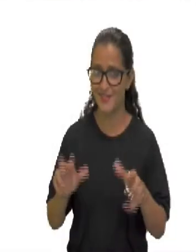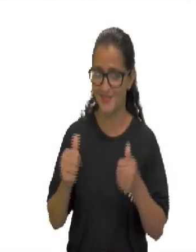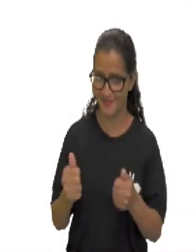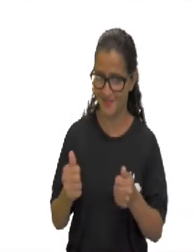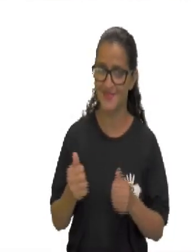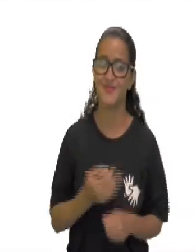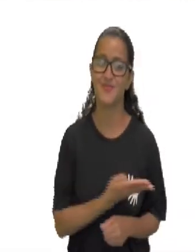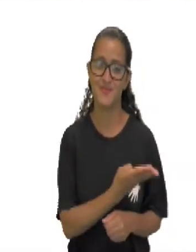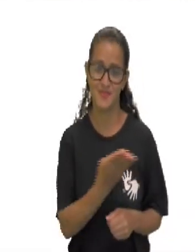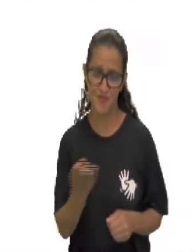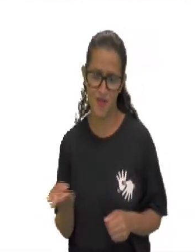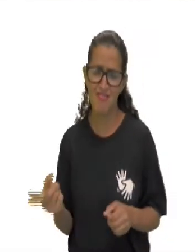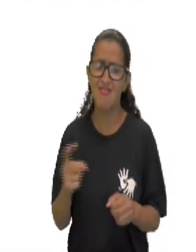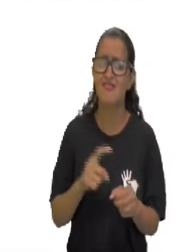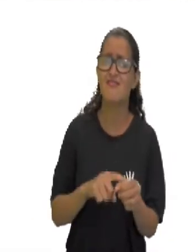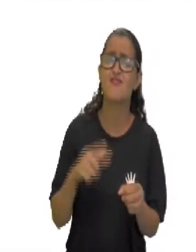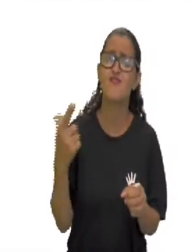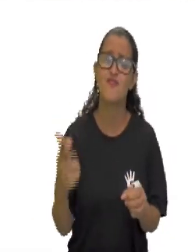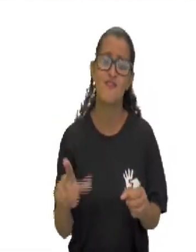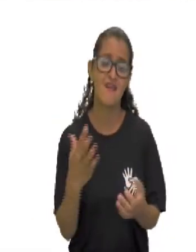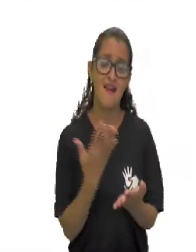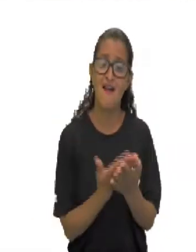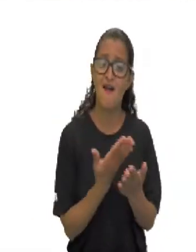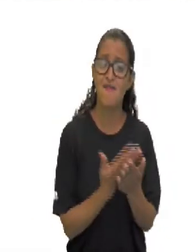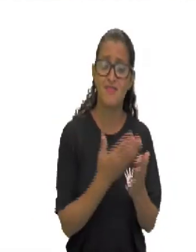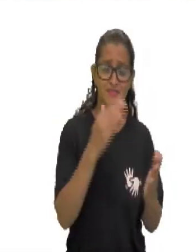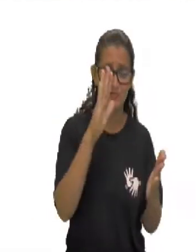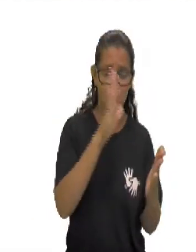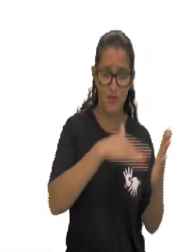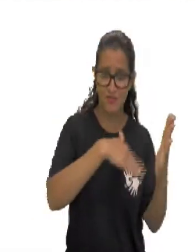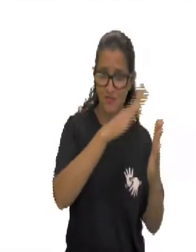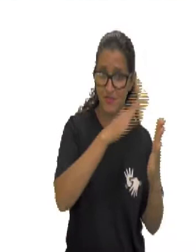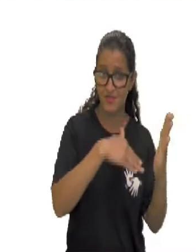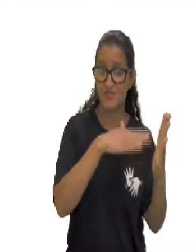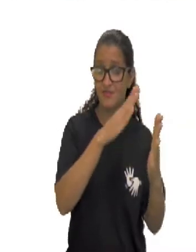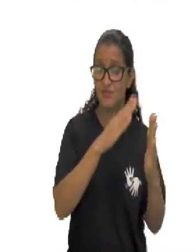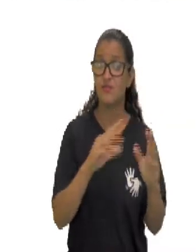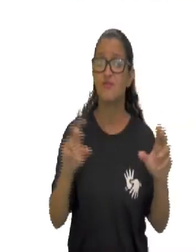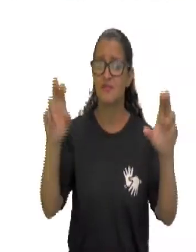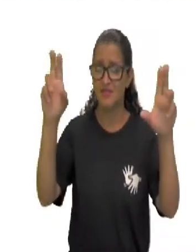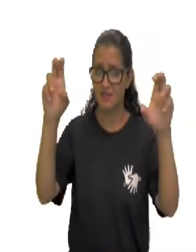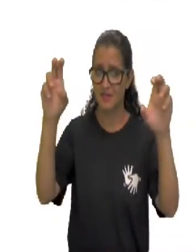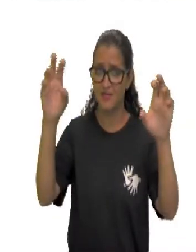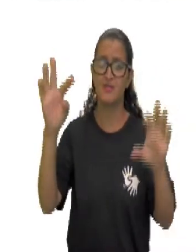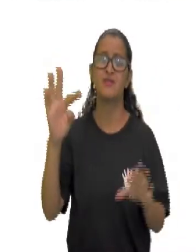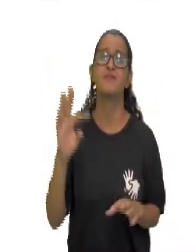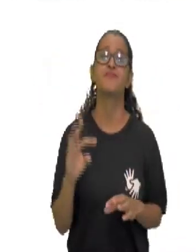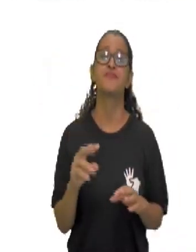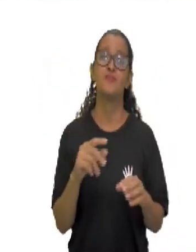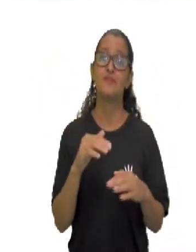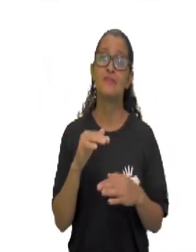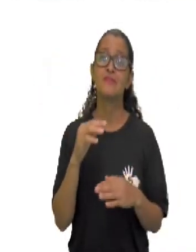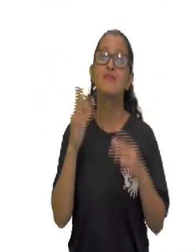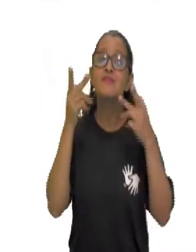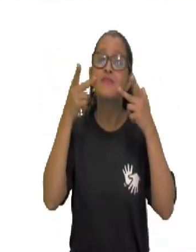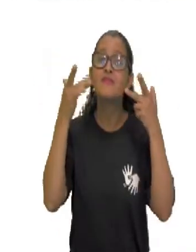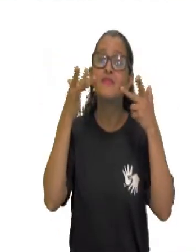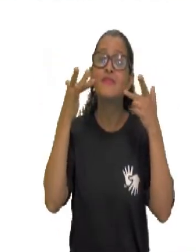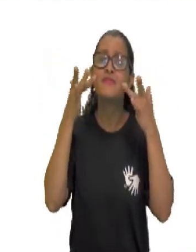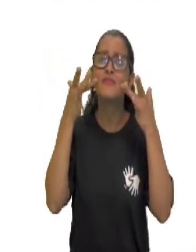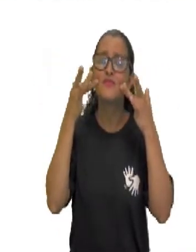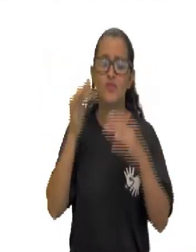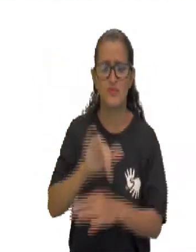Olá, estamos de volta para mais uma aula de arte e hoje vamos falar de teatro de rua. Vocês se lembram que na nossa